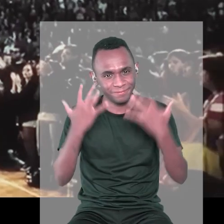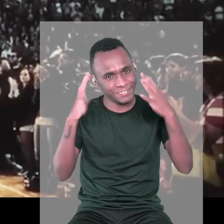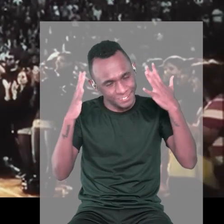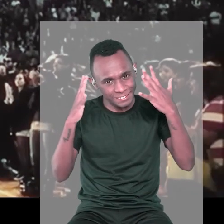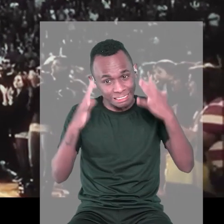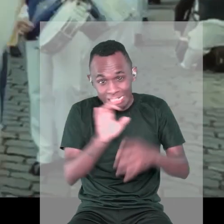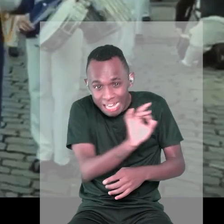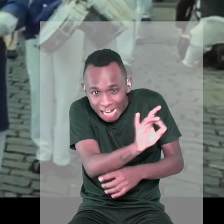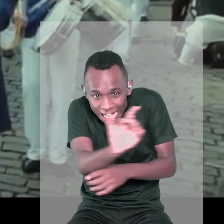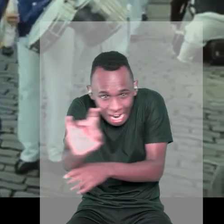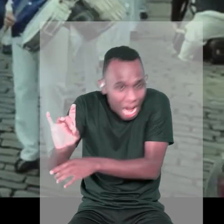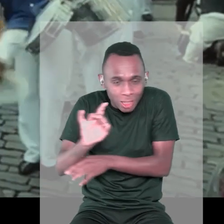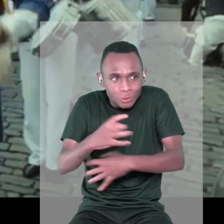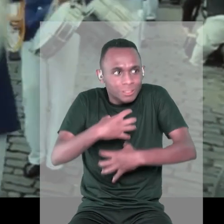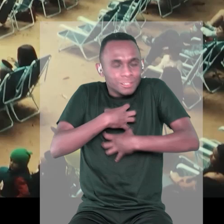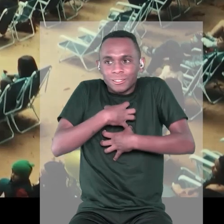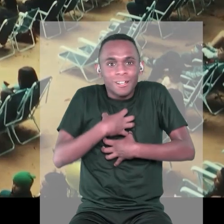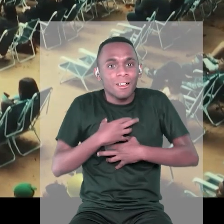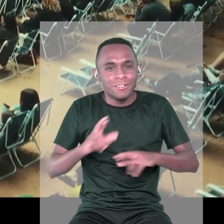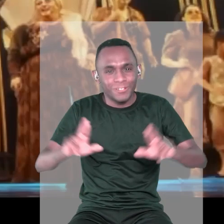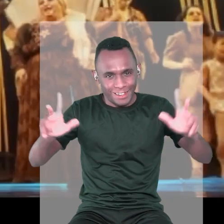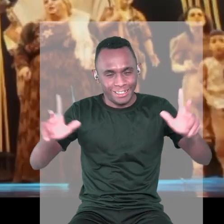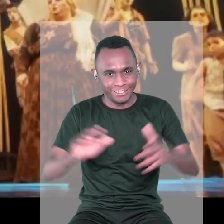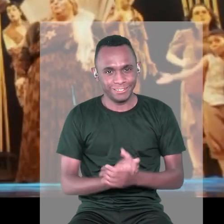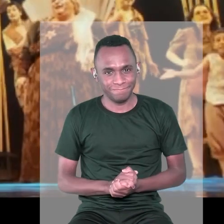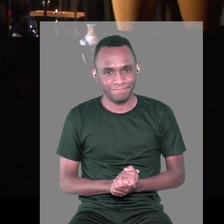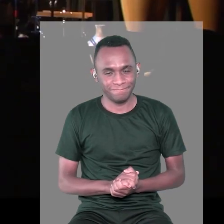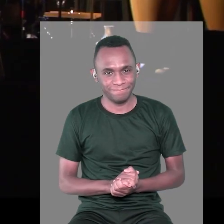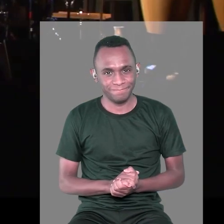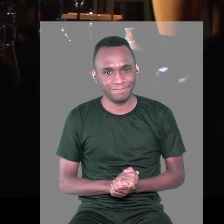que toca cada um de nós de um jeito diferente.